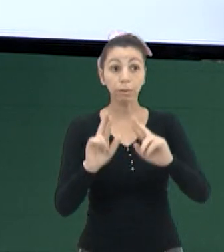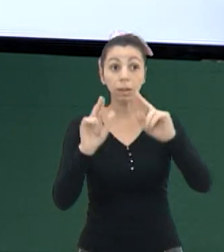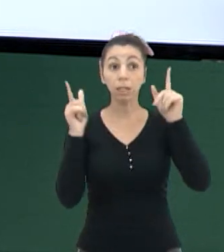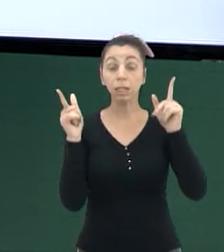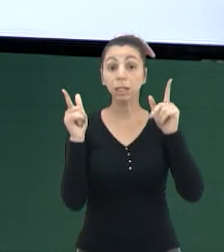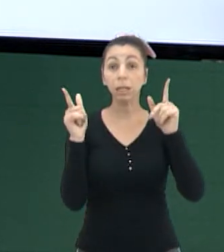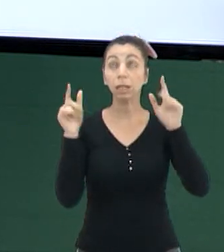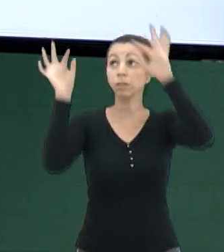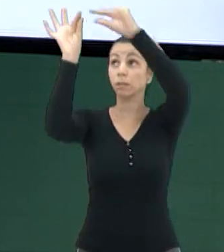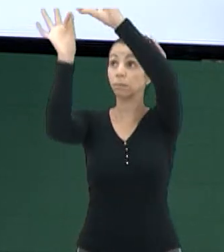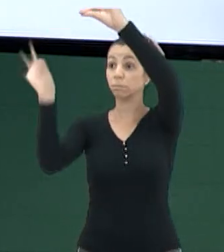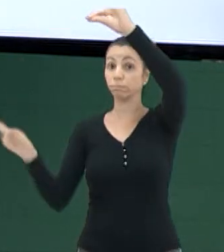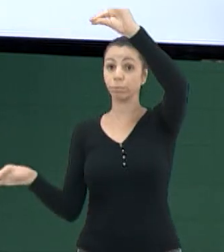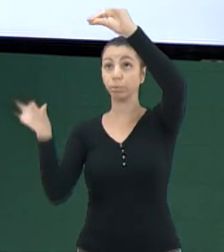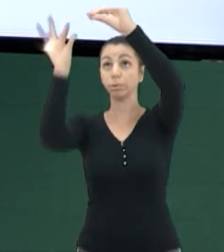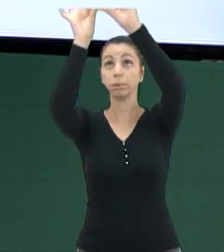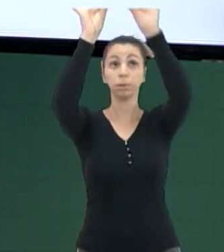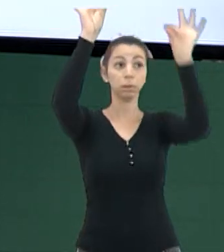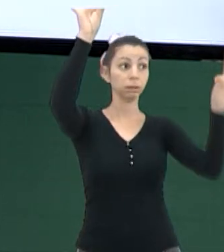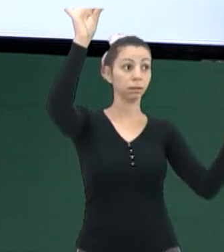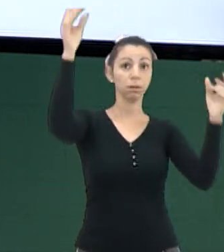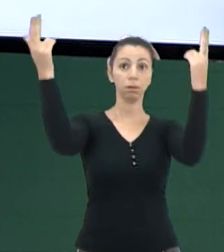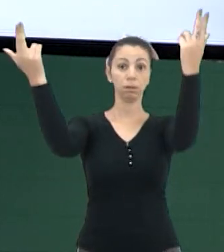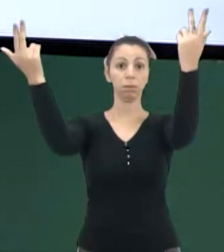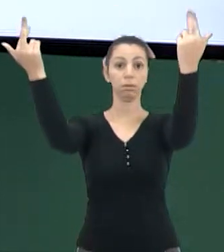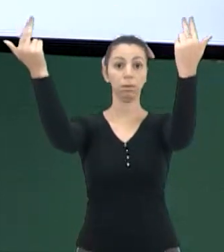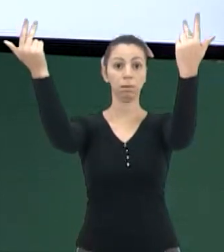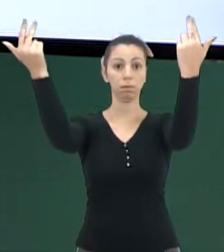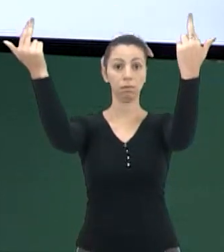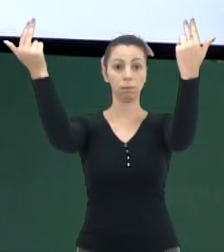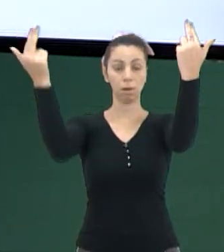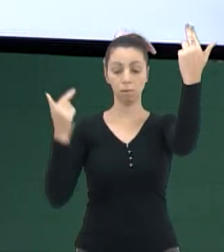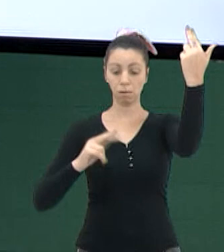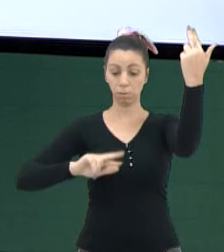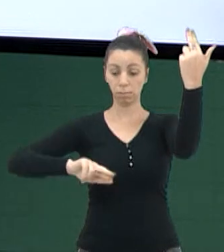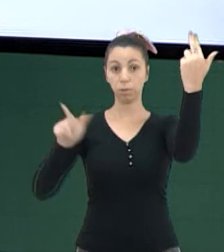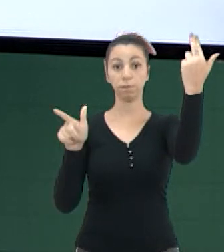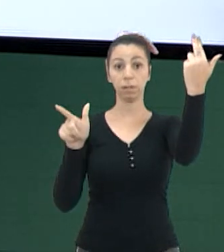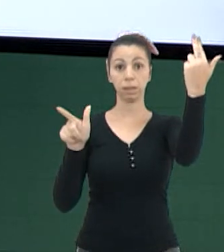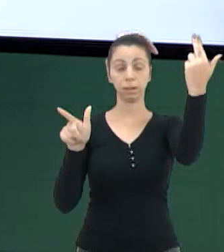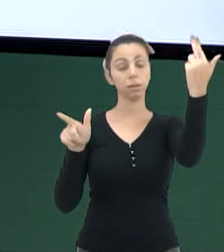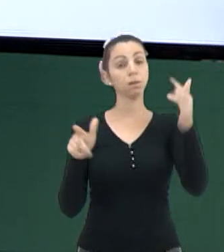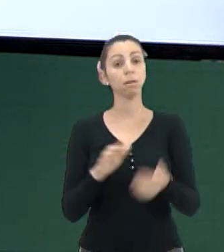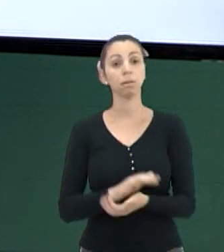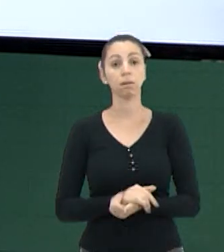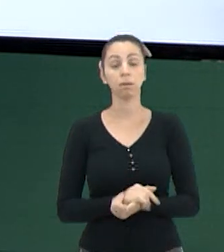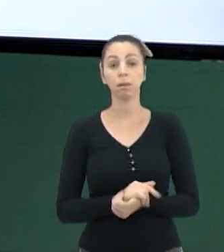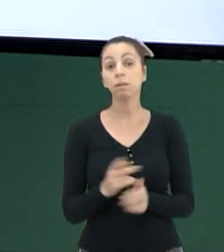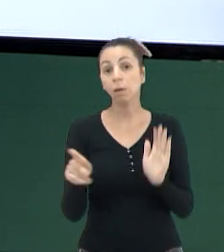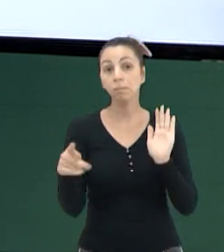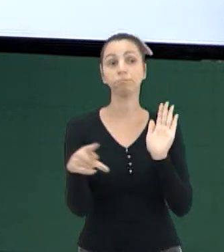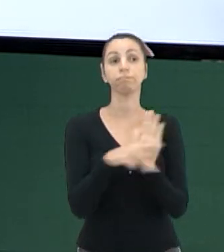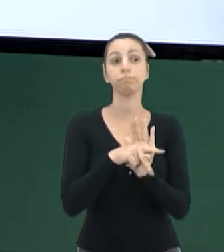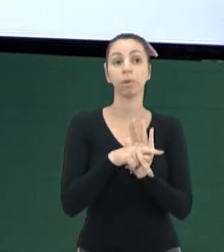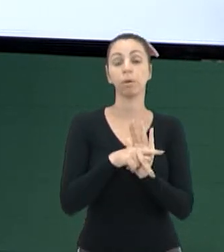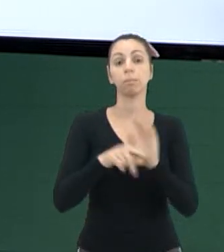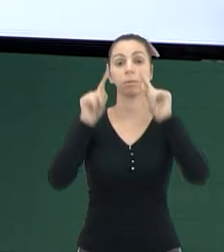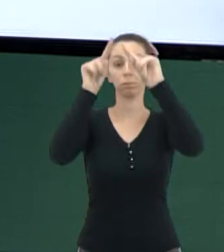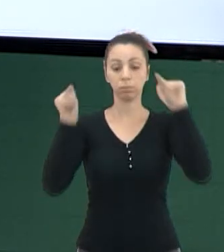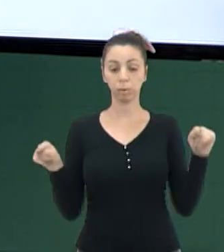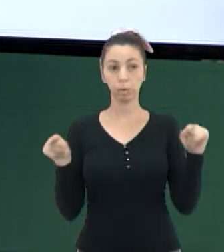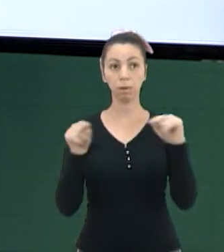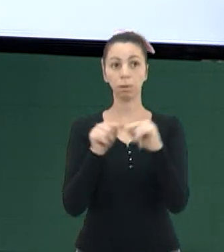dos lados que são iguais do triângulo isósceles. Então, essa é uma propriedade do triângulo isósceles que nós vamos